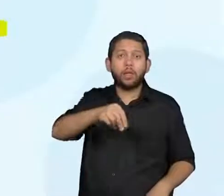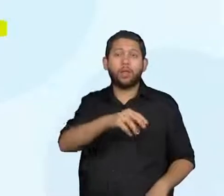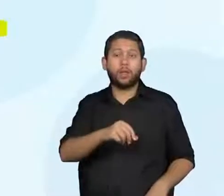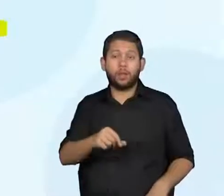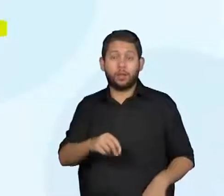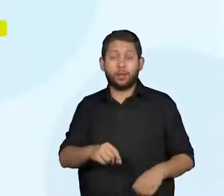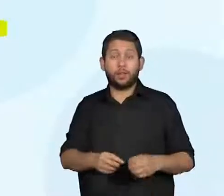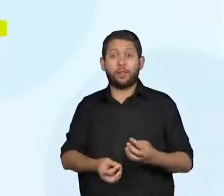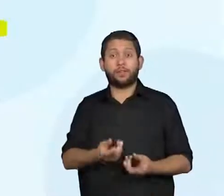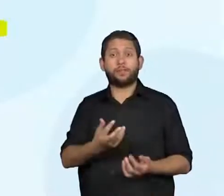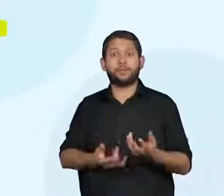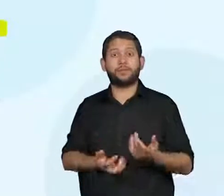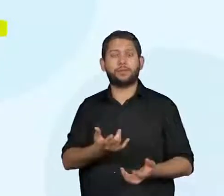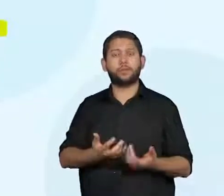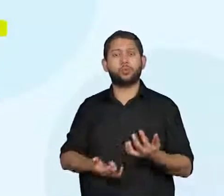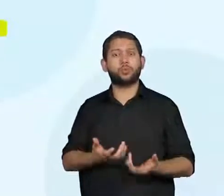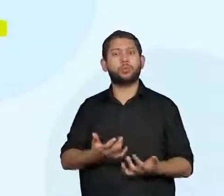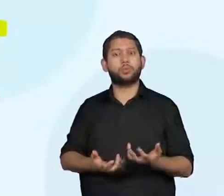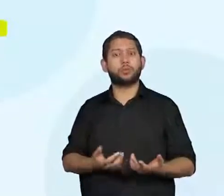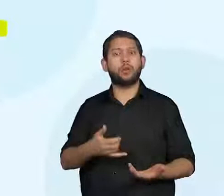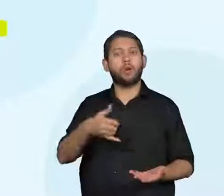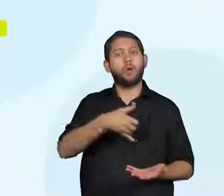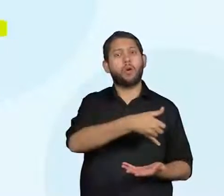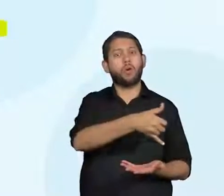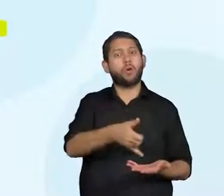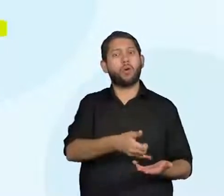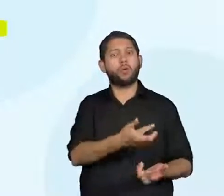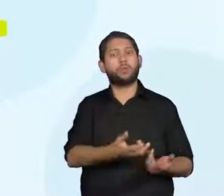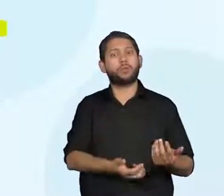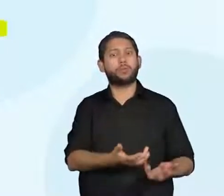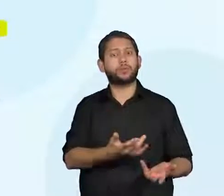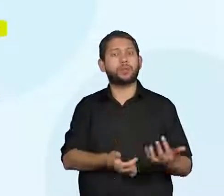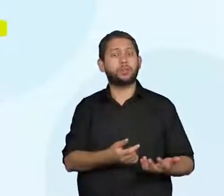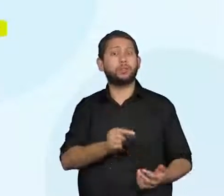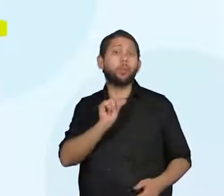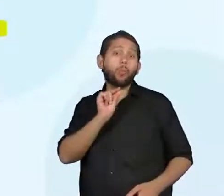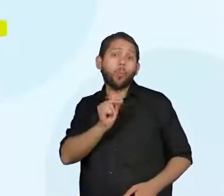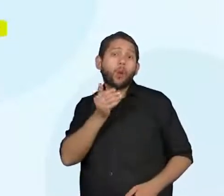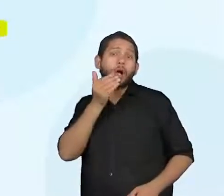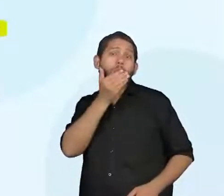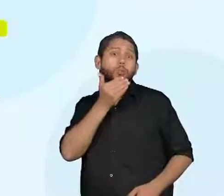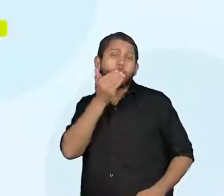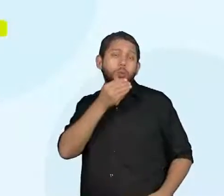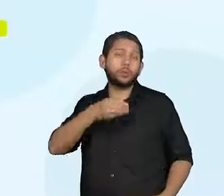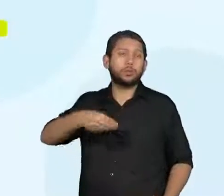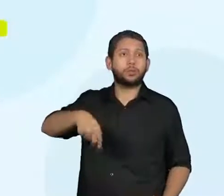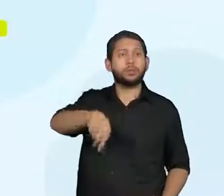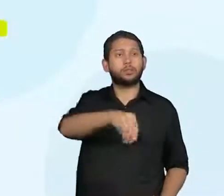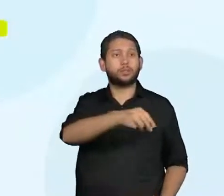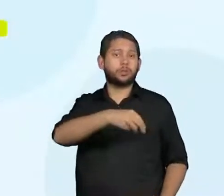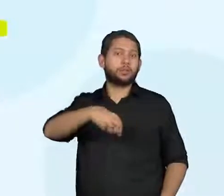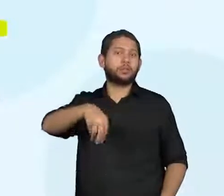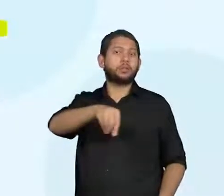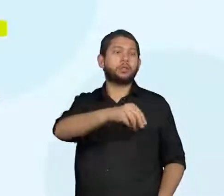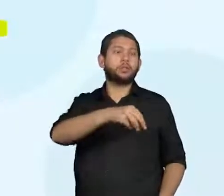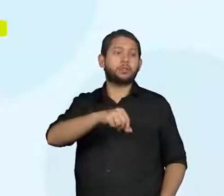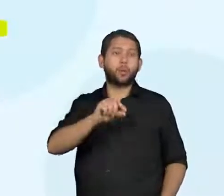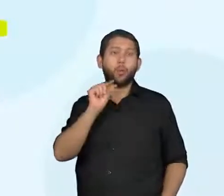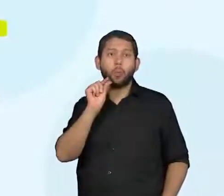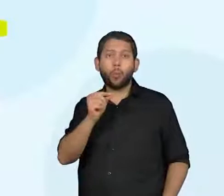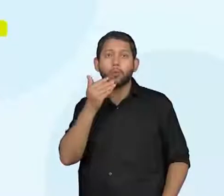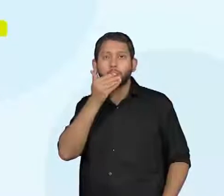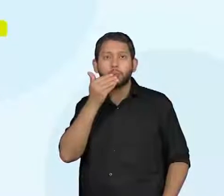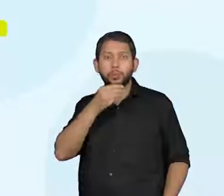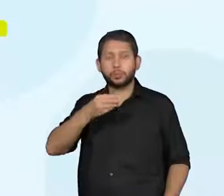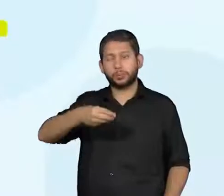da fritura. Olha, então é um segredinho aí da culinária, hein? Então, é mais uma ação que nós temos que fazer. Colocar